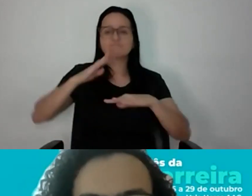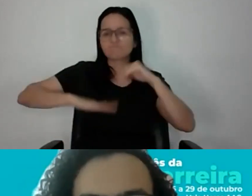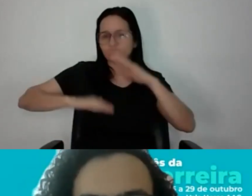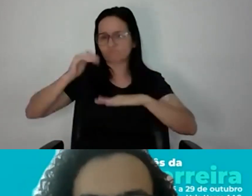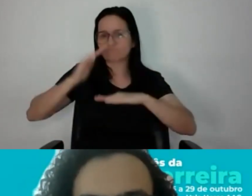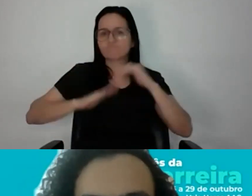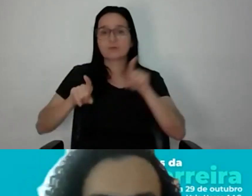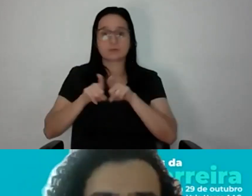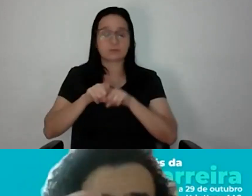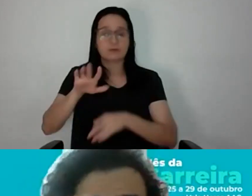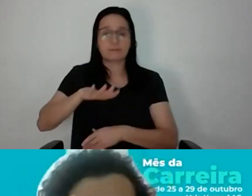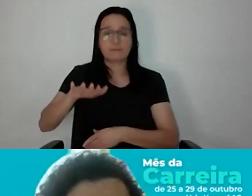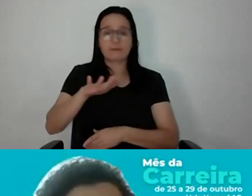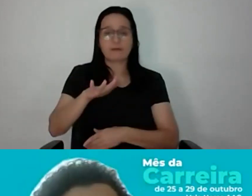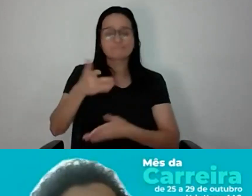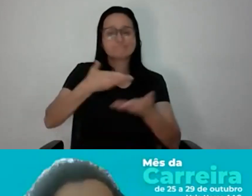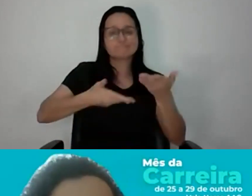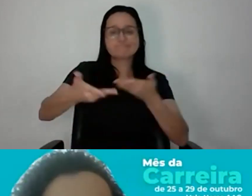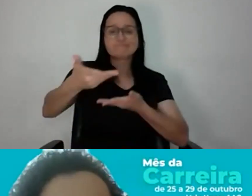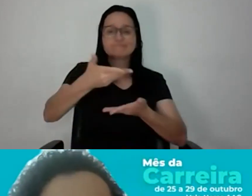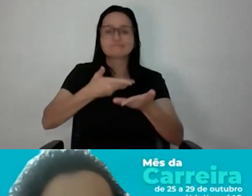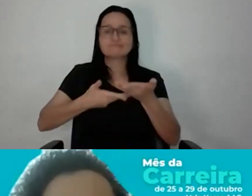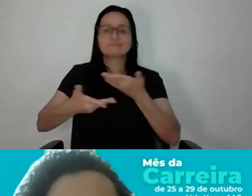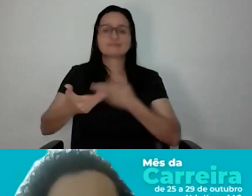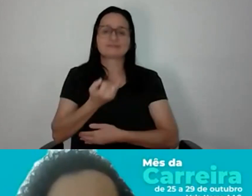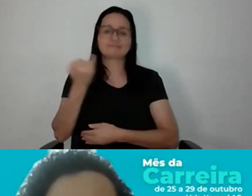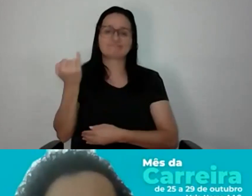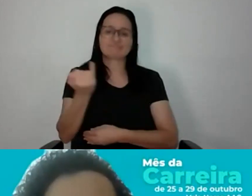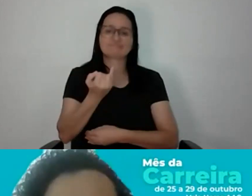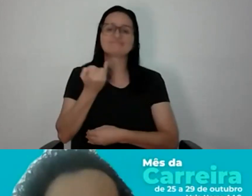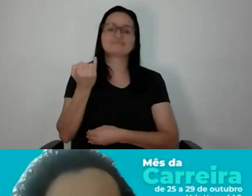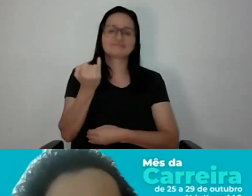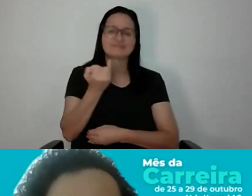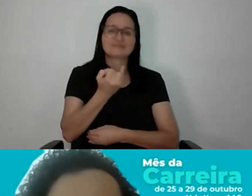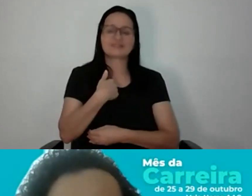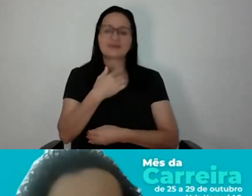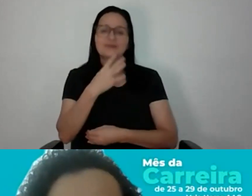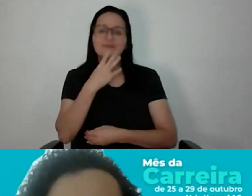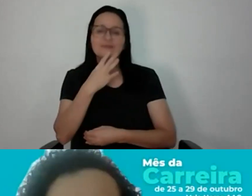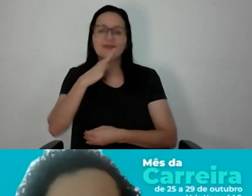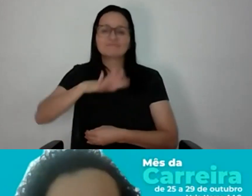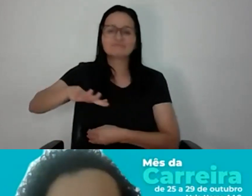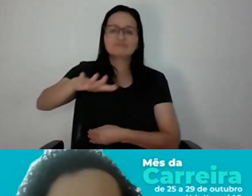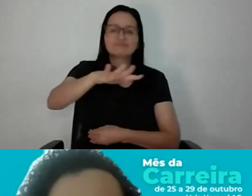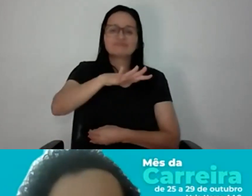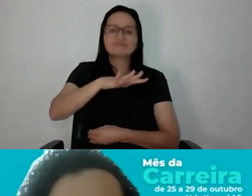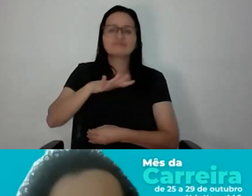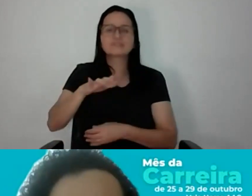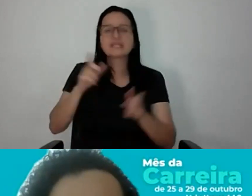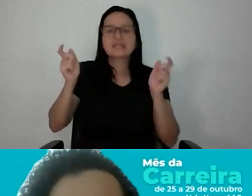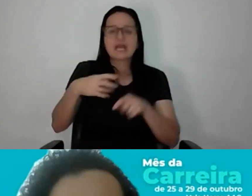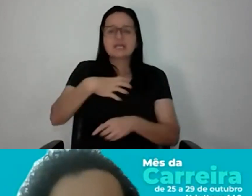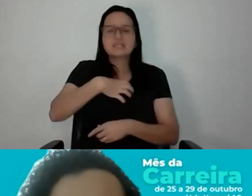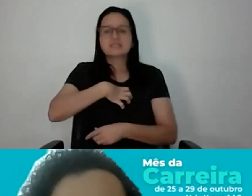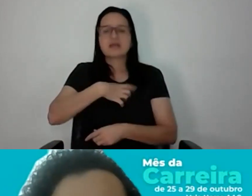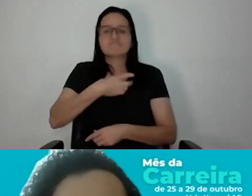tenham coragem de dividir com as pessoas, né? Muitas vezes a gente se coloca em uma posição de achar que a nossa ideia talvez